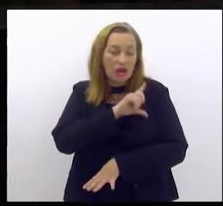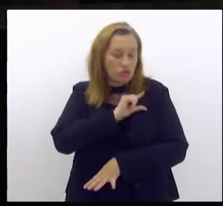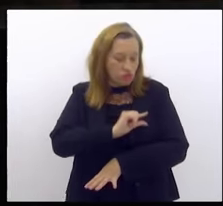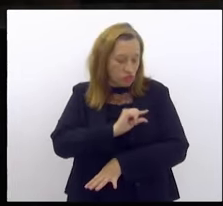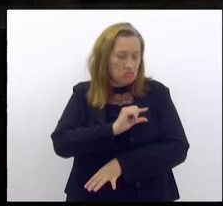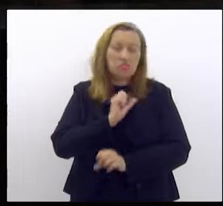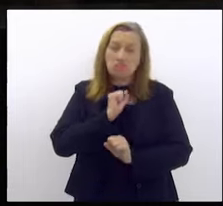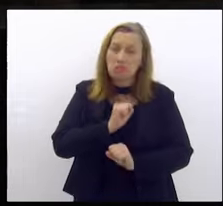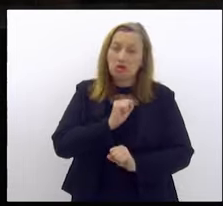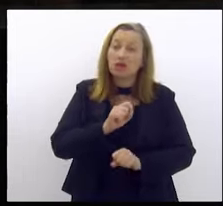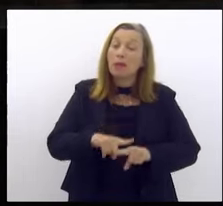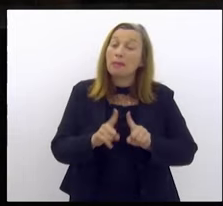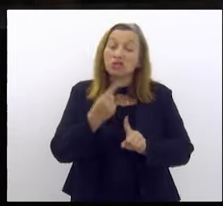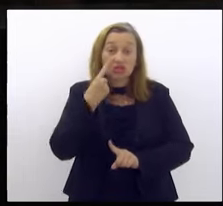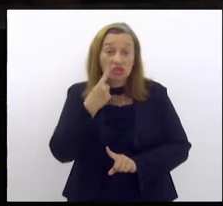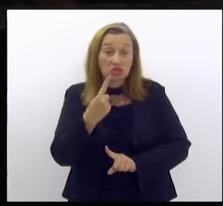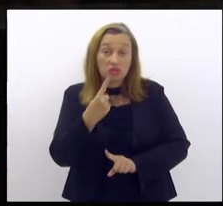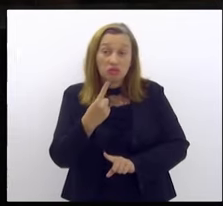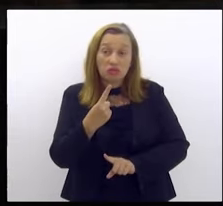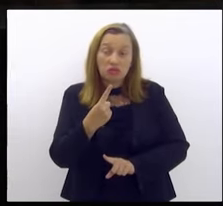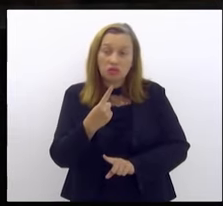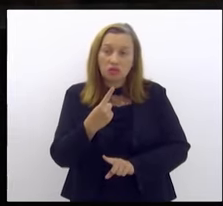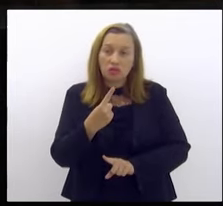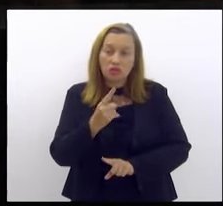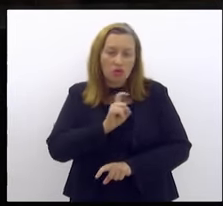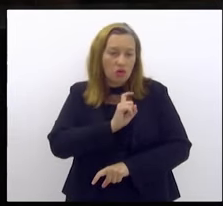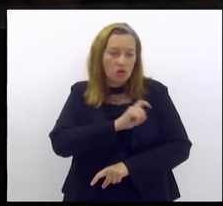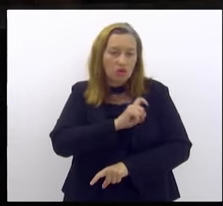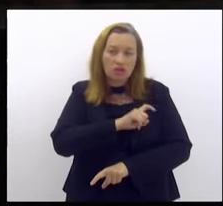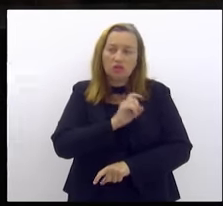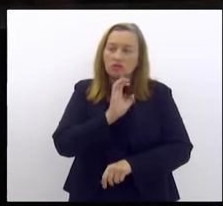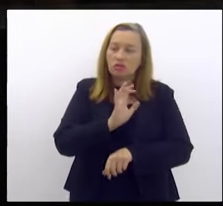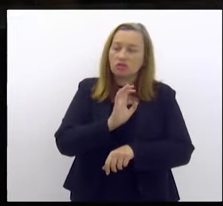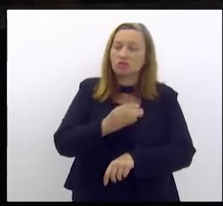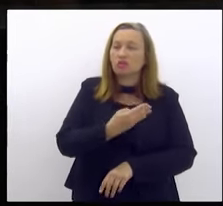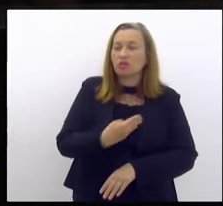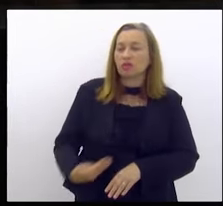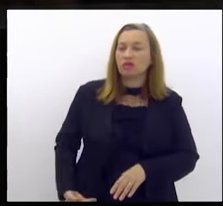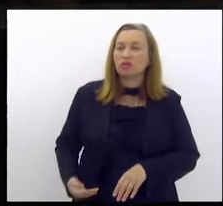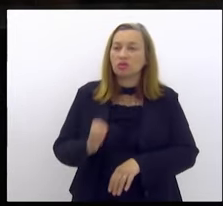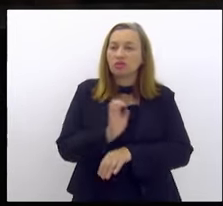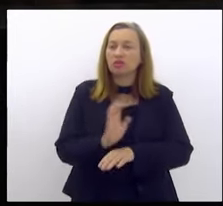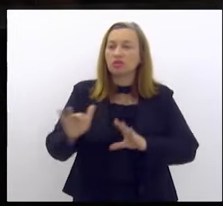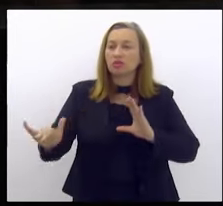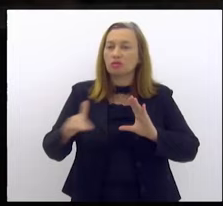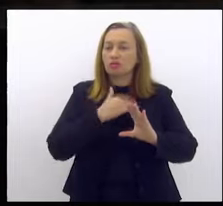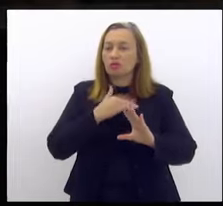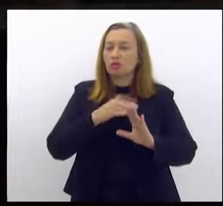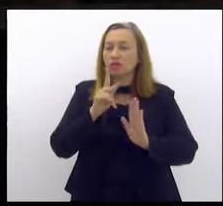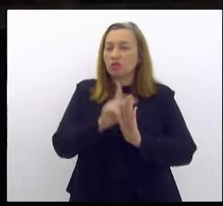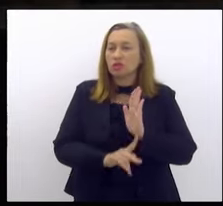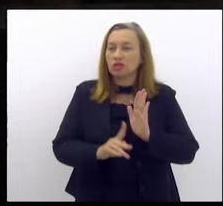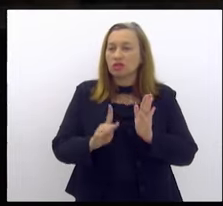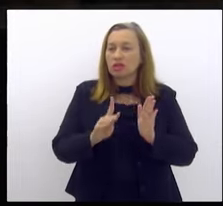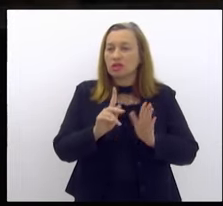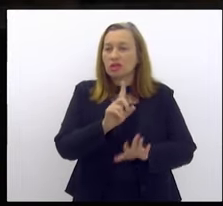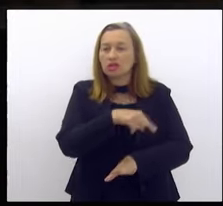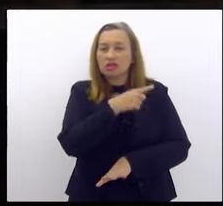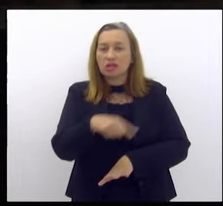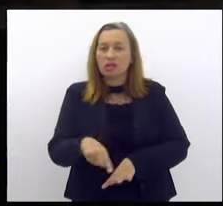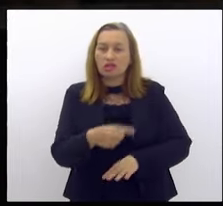seja, mas a gente viu a covardia do governador do Estado em mandar um projeto para essa casa, acabando com o Super